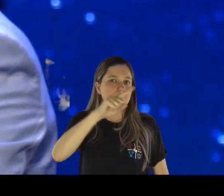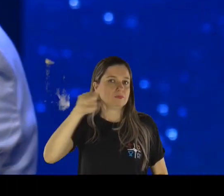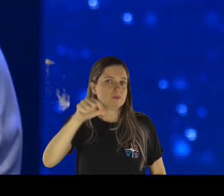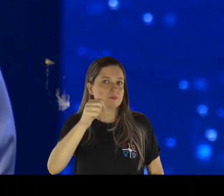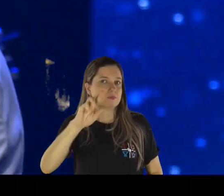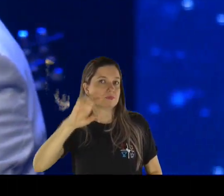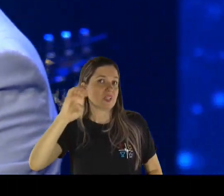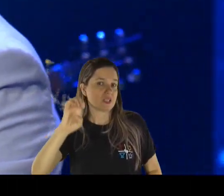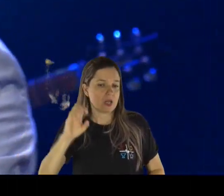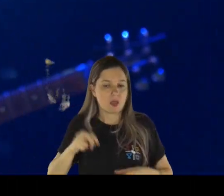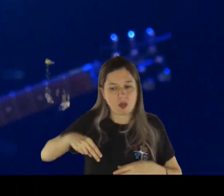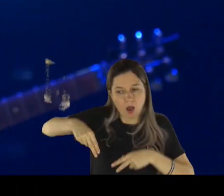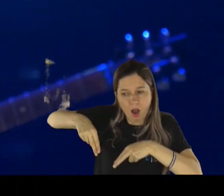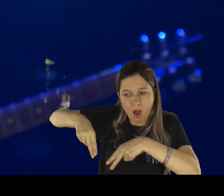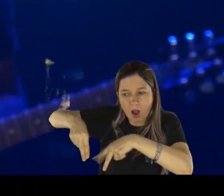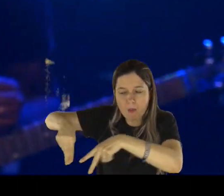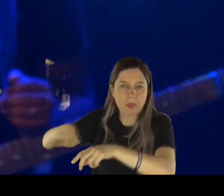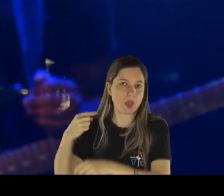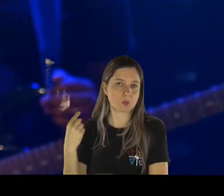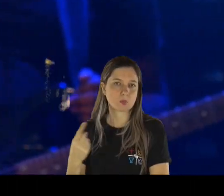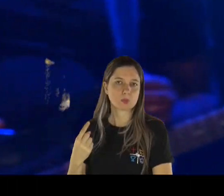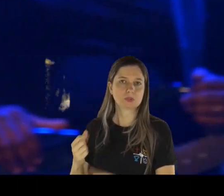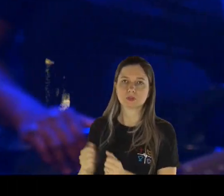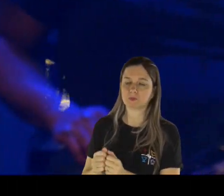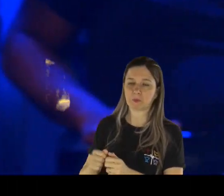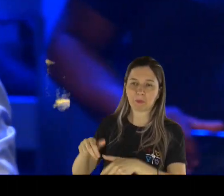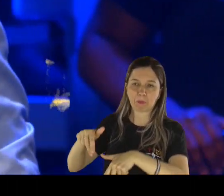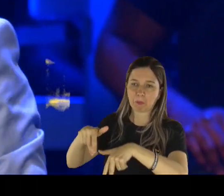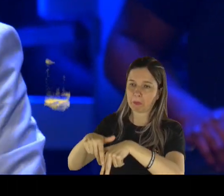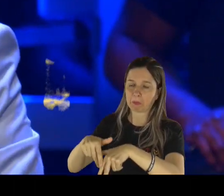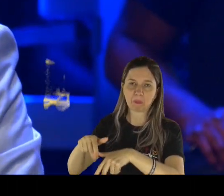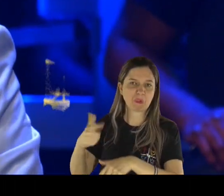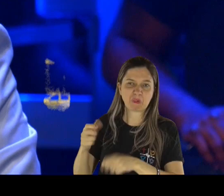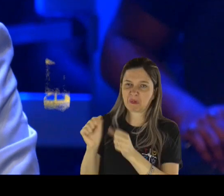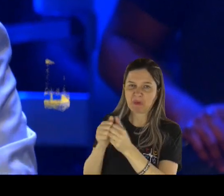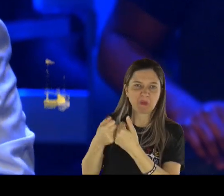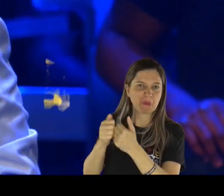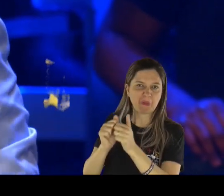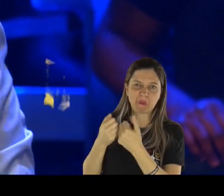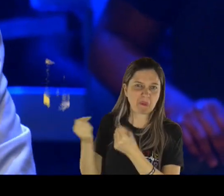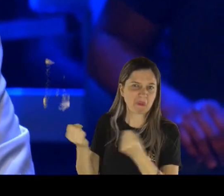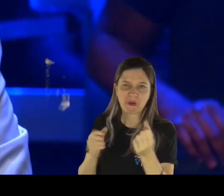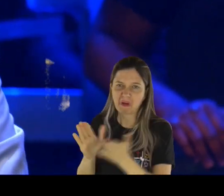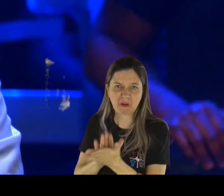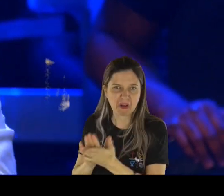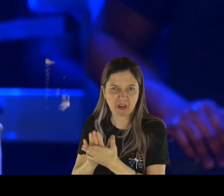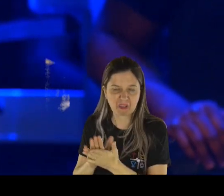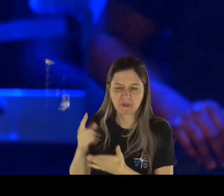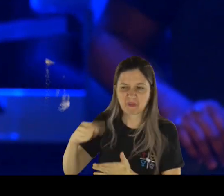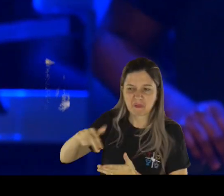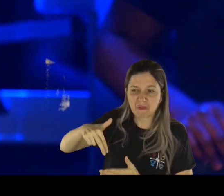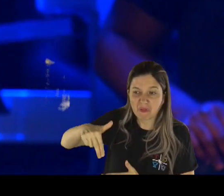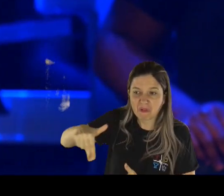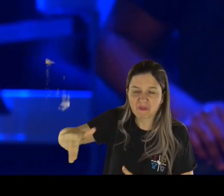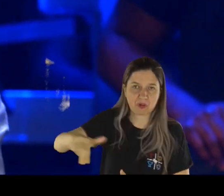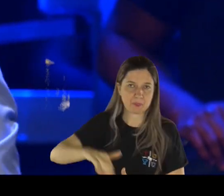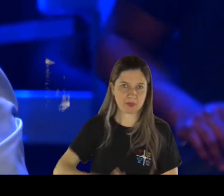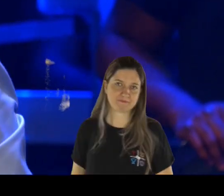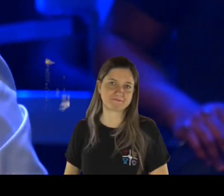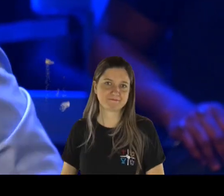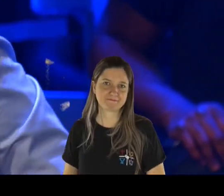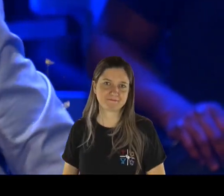Quanto tempo você faz 130 quilômetros andando? Se uma mulher anda 10 quilômetros por hora, num dia não dá. Provavelmente ela passou a